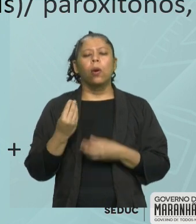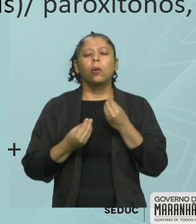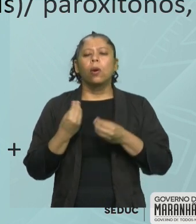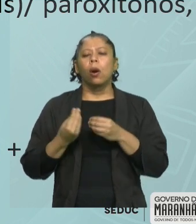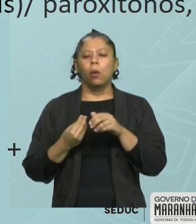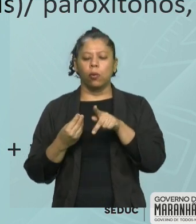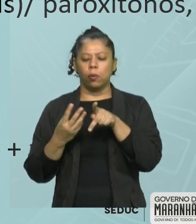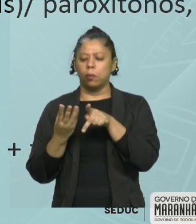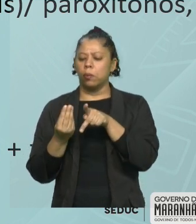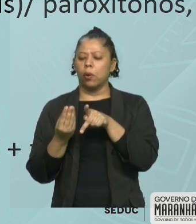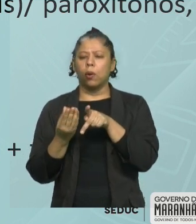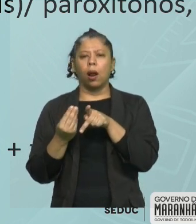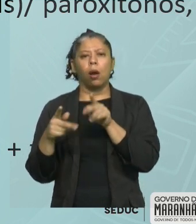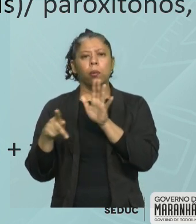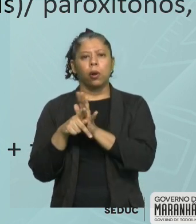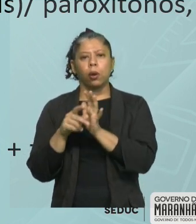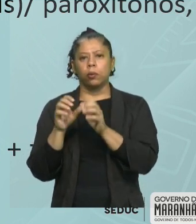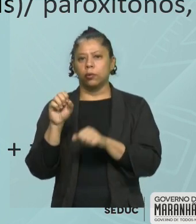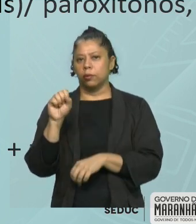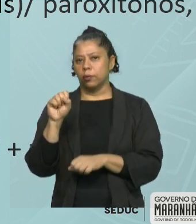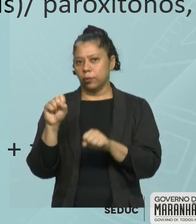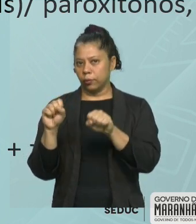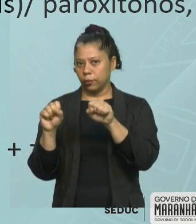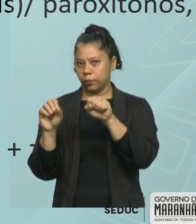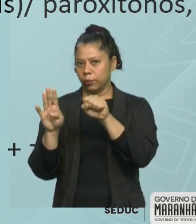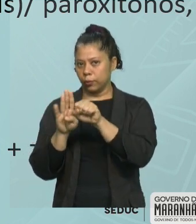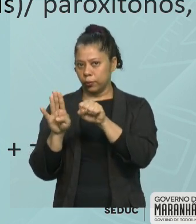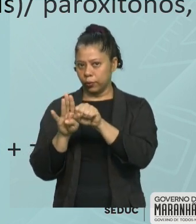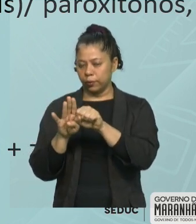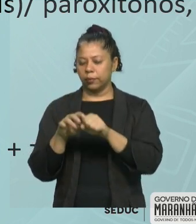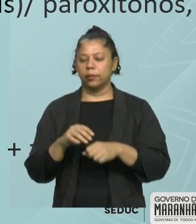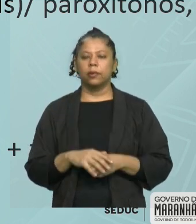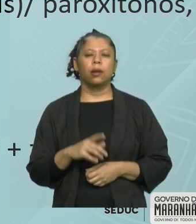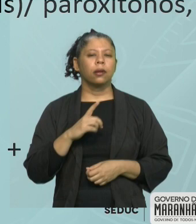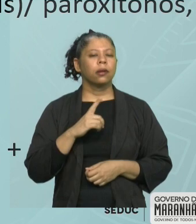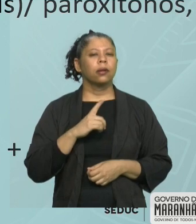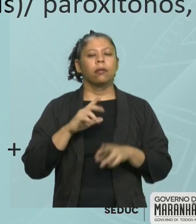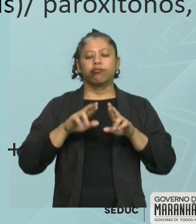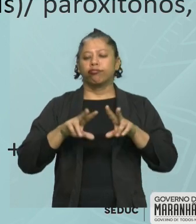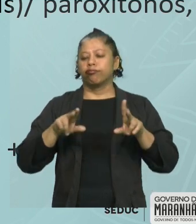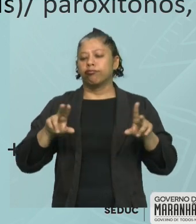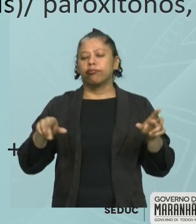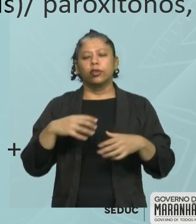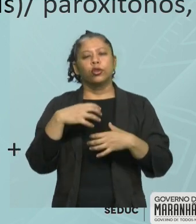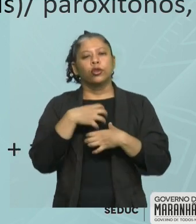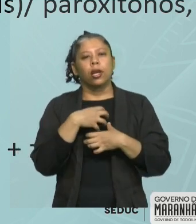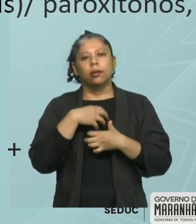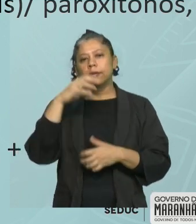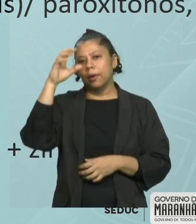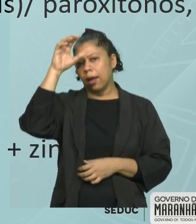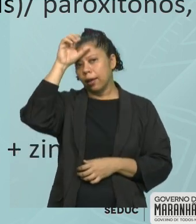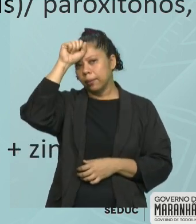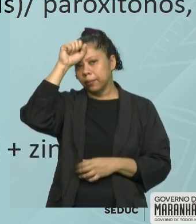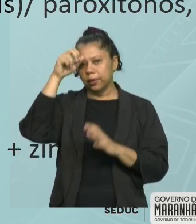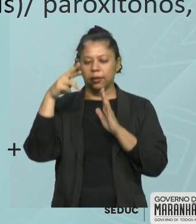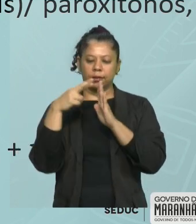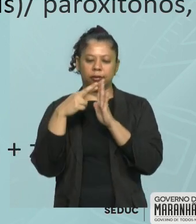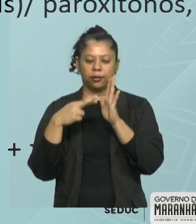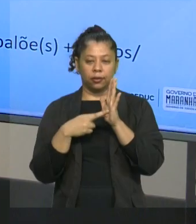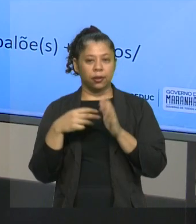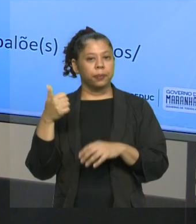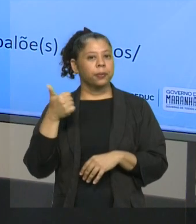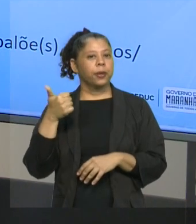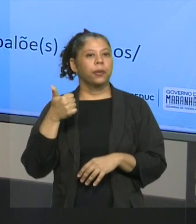dos substantivos. Gente, nós temos muitas formas de aprender as regras. A